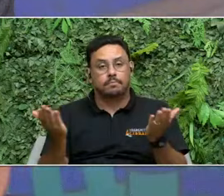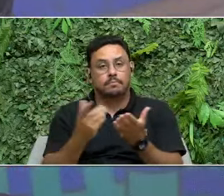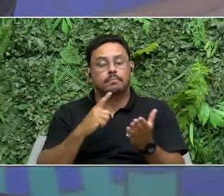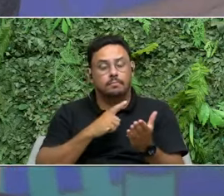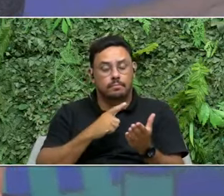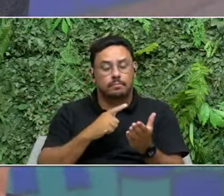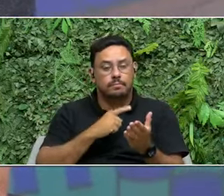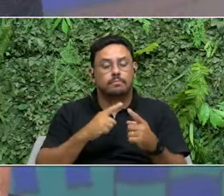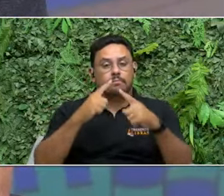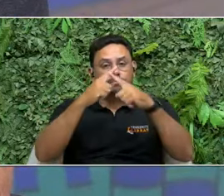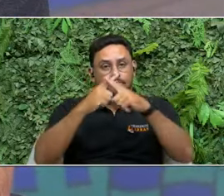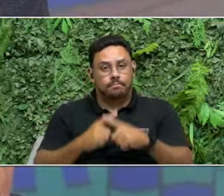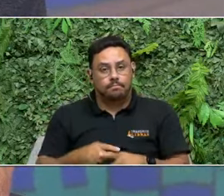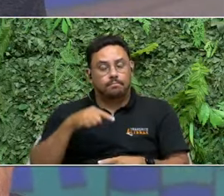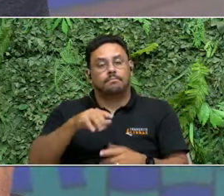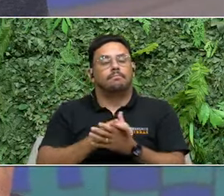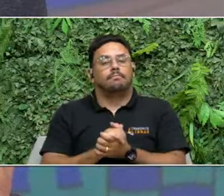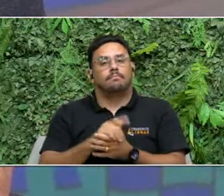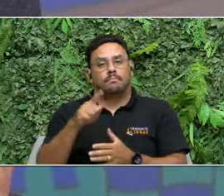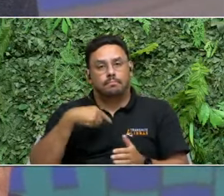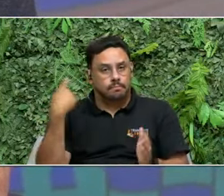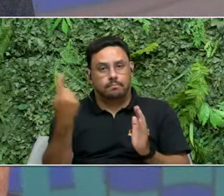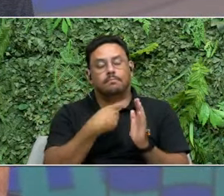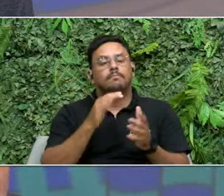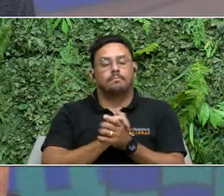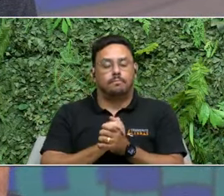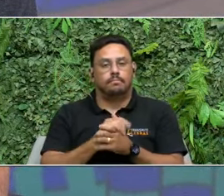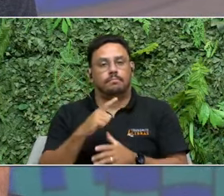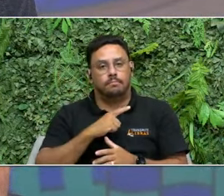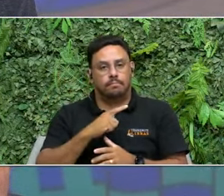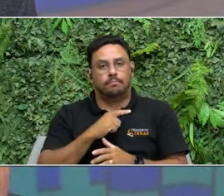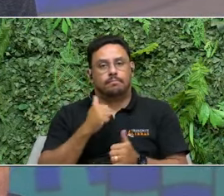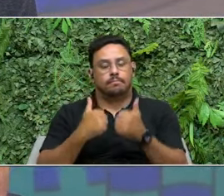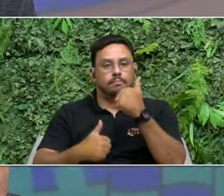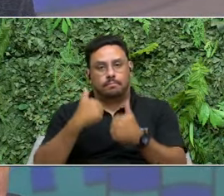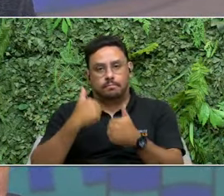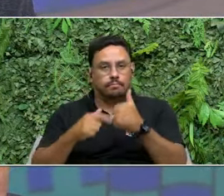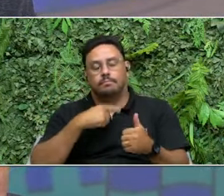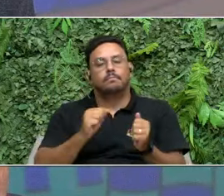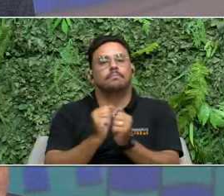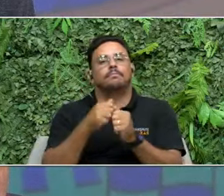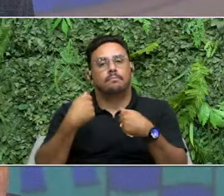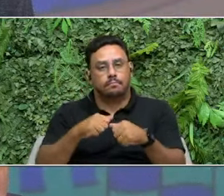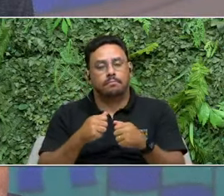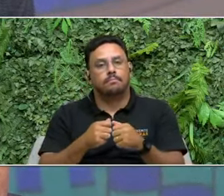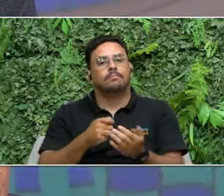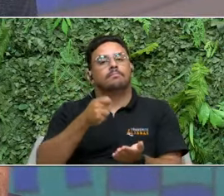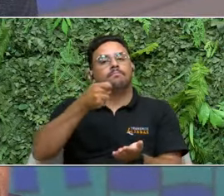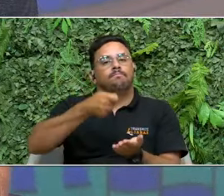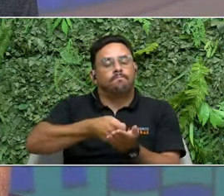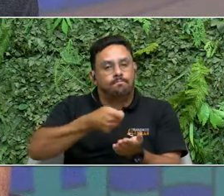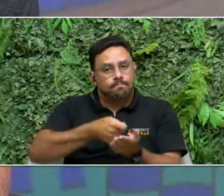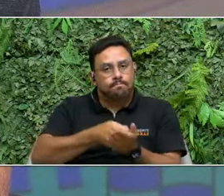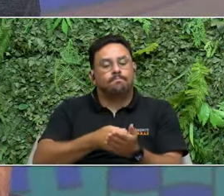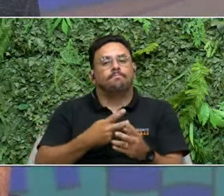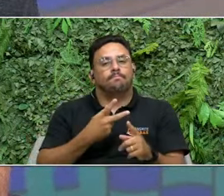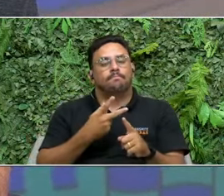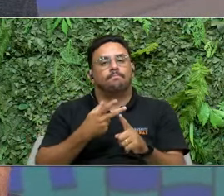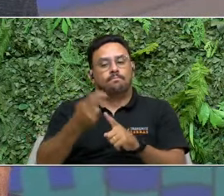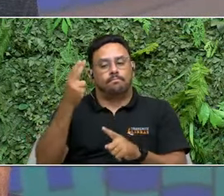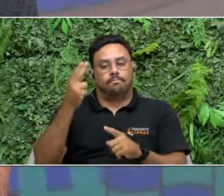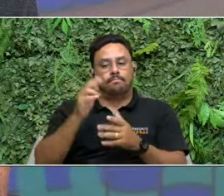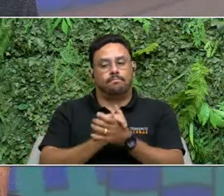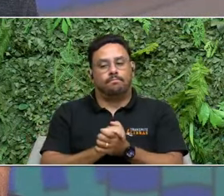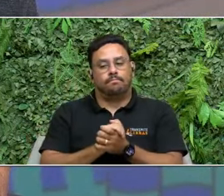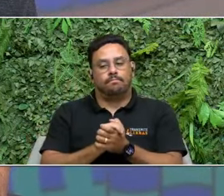um clássico que esse Todos nós temos que jogar e todos nós temos obrigação de vencer